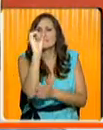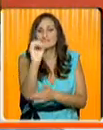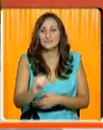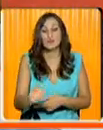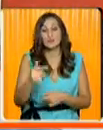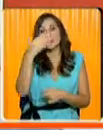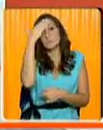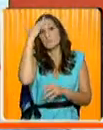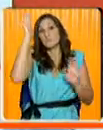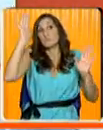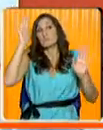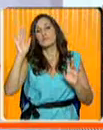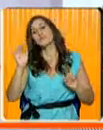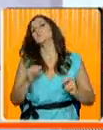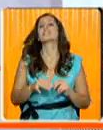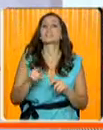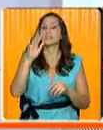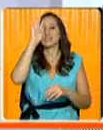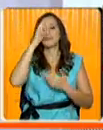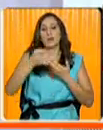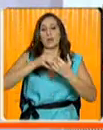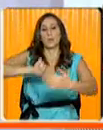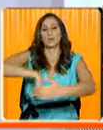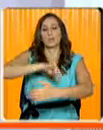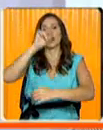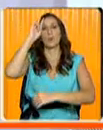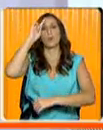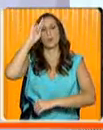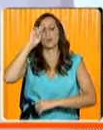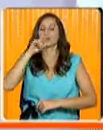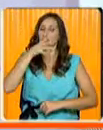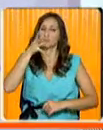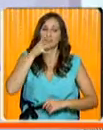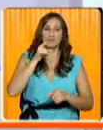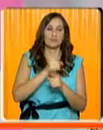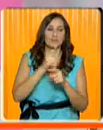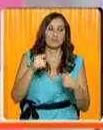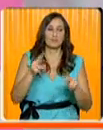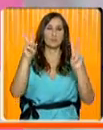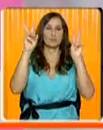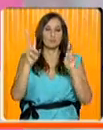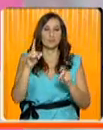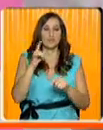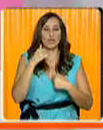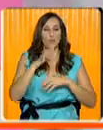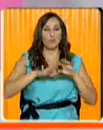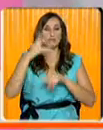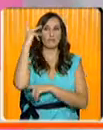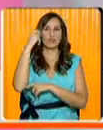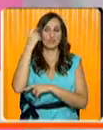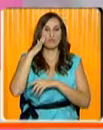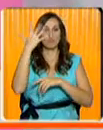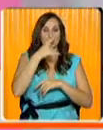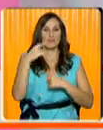eu calculo. Sabe cozinhar um belíssimo coelho. Eu explico, Marta, que nós temos aqui uma rubrica que é Eu Realizo o Meu Dia,